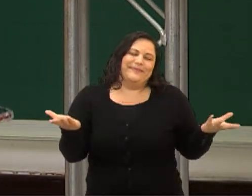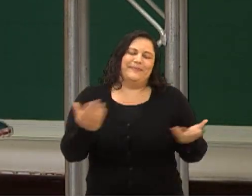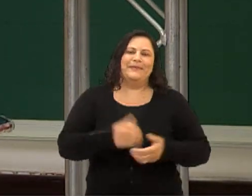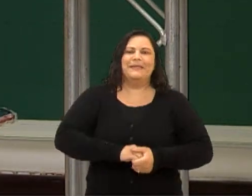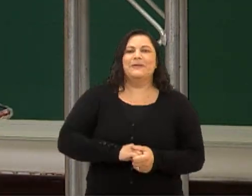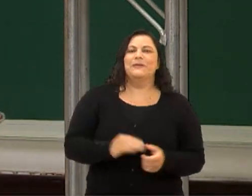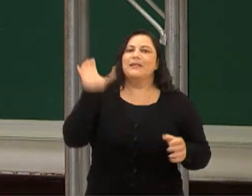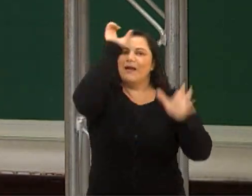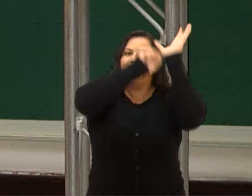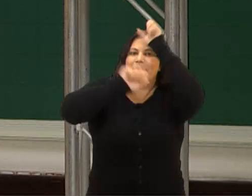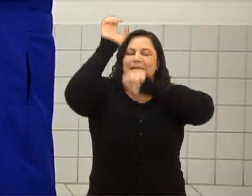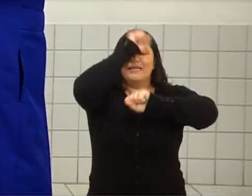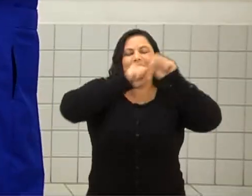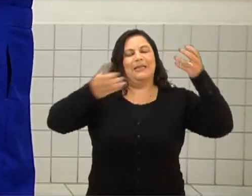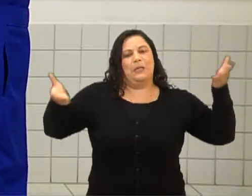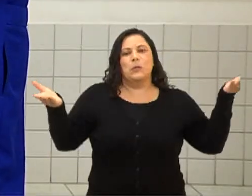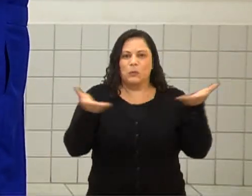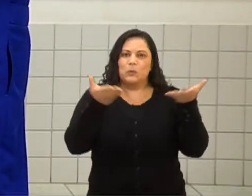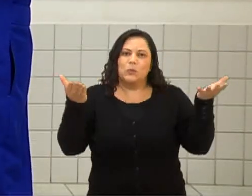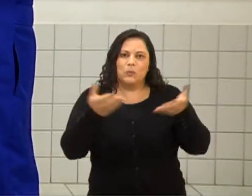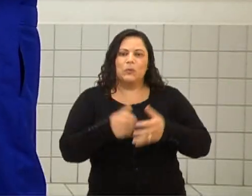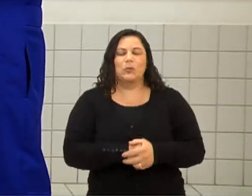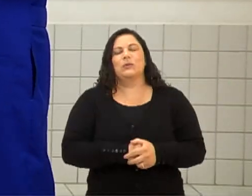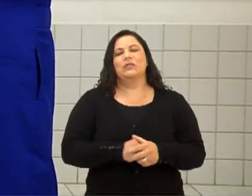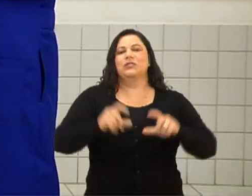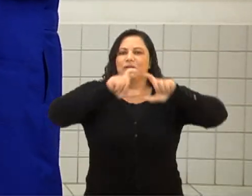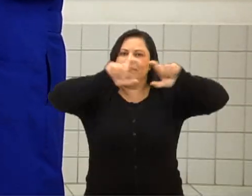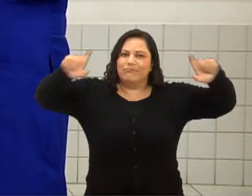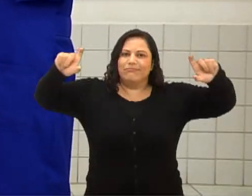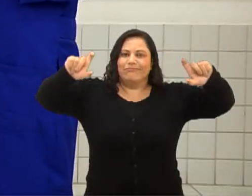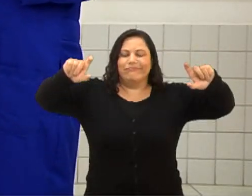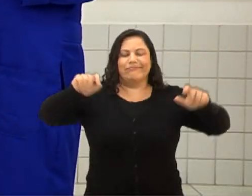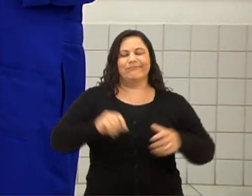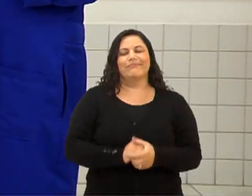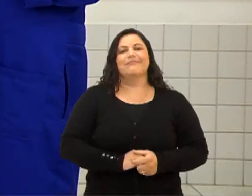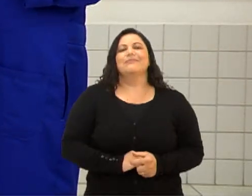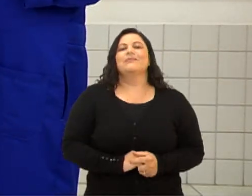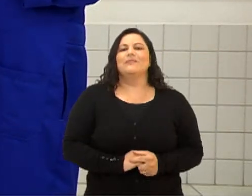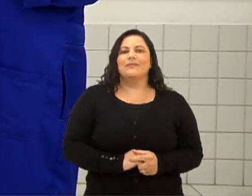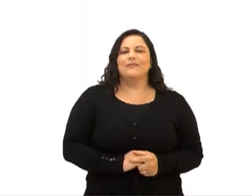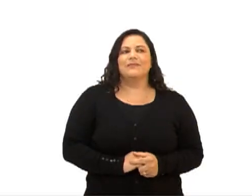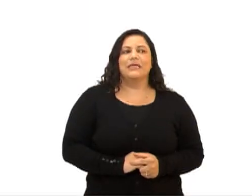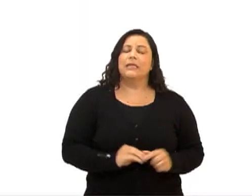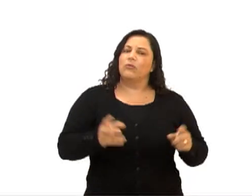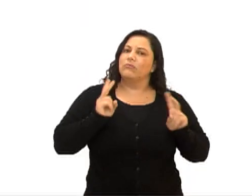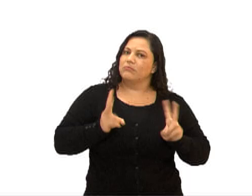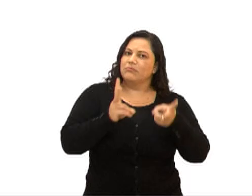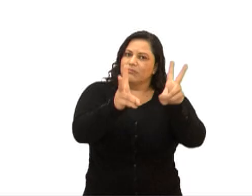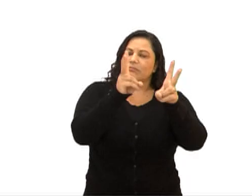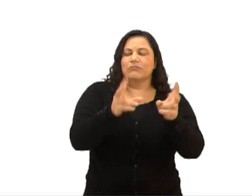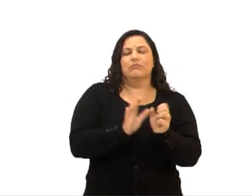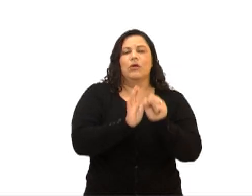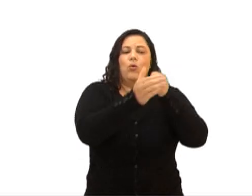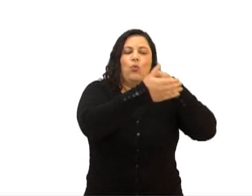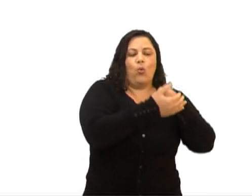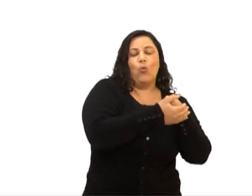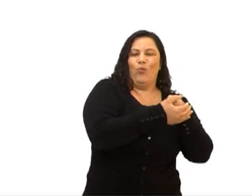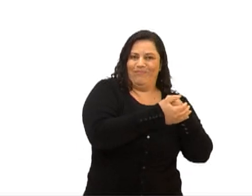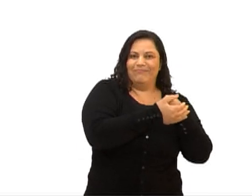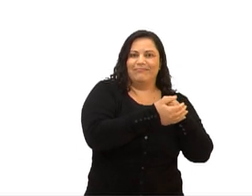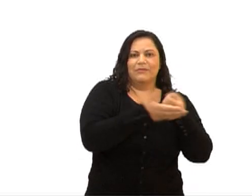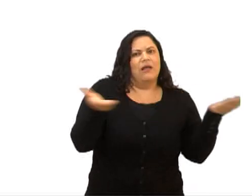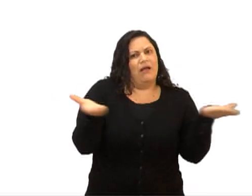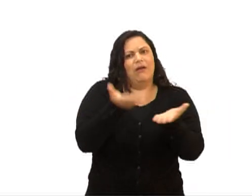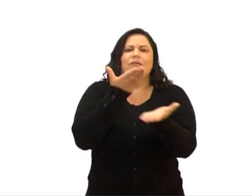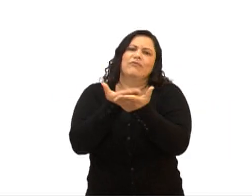hoje, né, os termos essenciais da oração. Né? E seguindo aqui, então, agora, como a gente já viu o sujeito oculto, a gente vai agora estudar